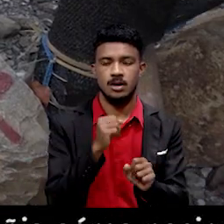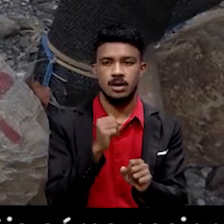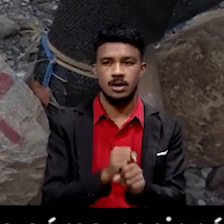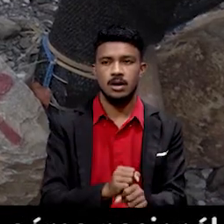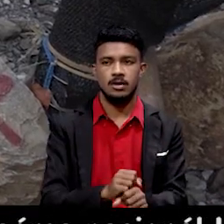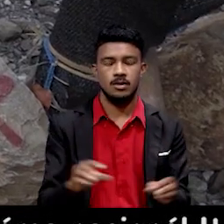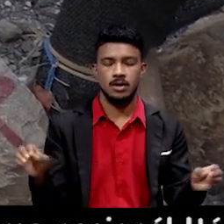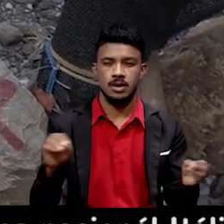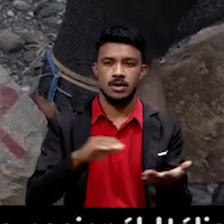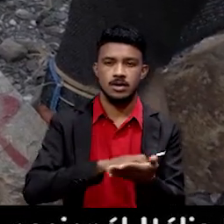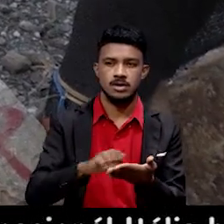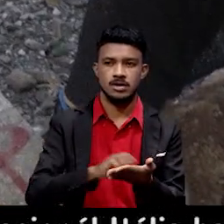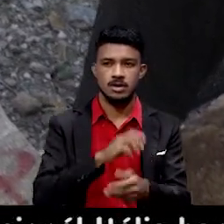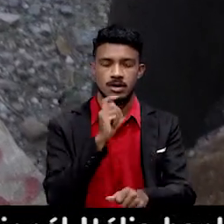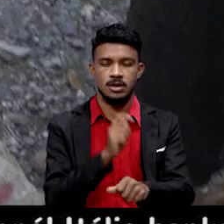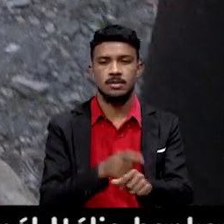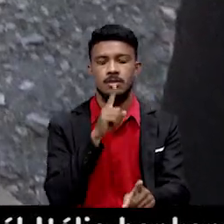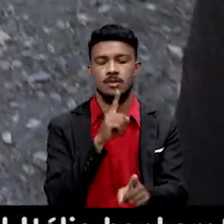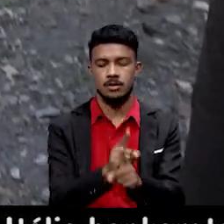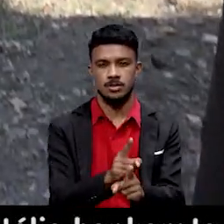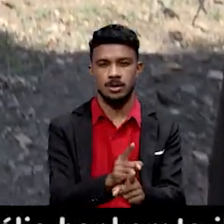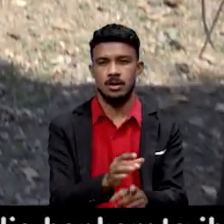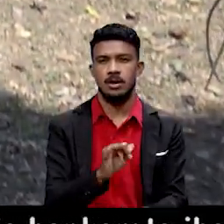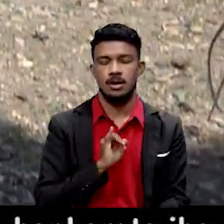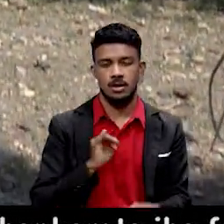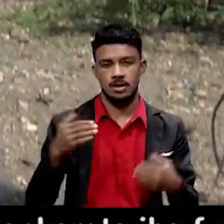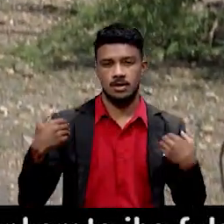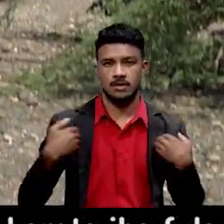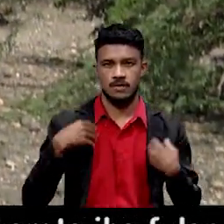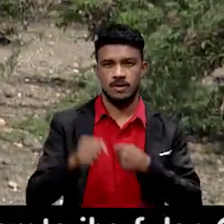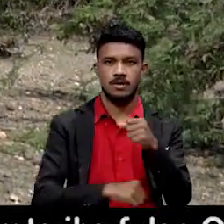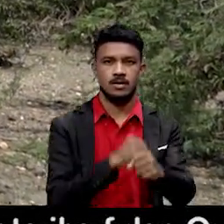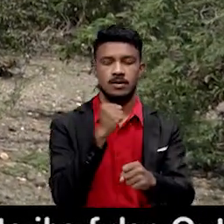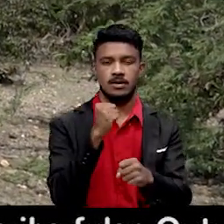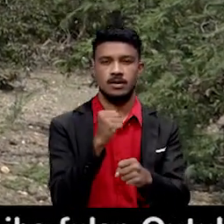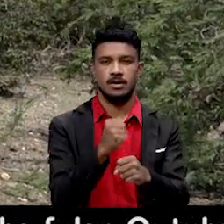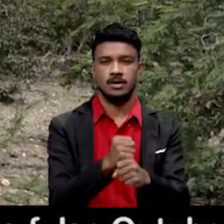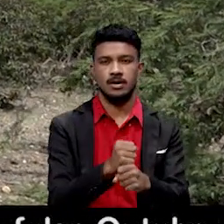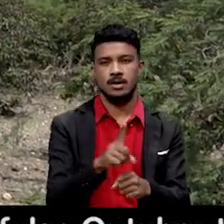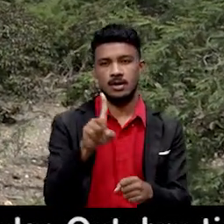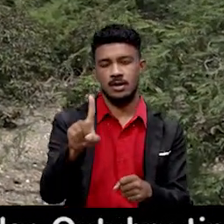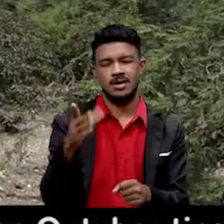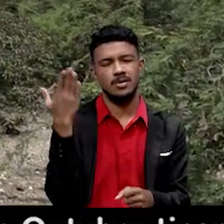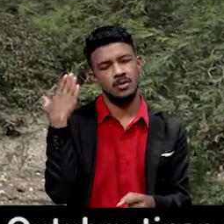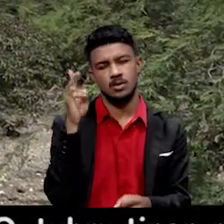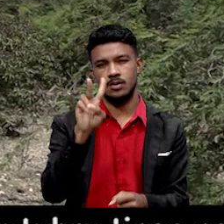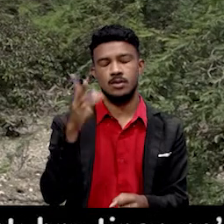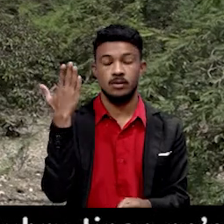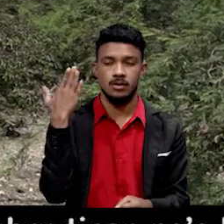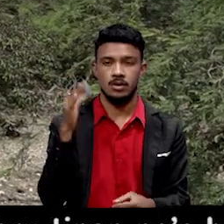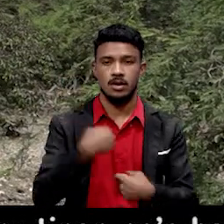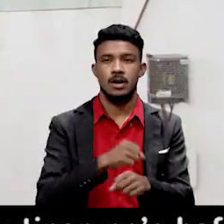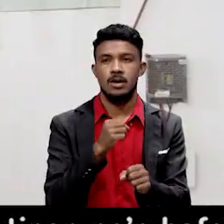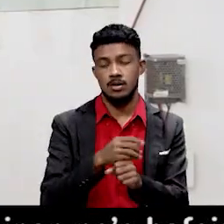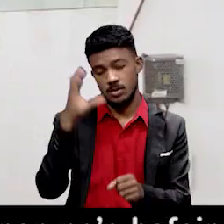nem tem situação, lolos mané. Hau ia tinan ida kotuk tinan rokotuk bahalo inspeksi